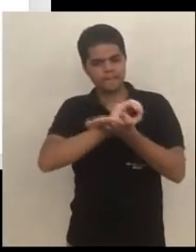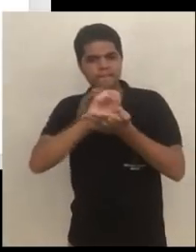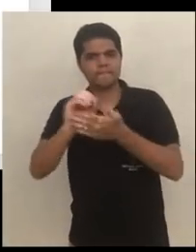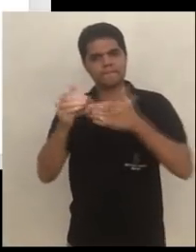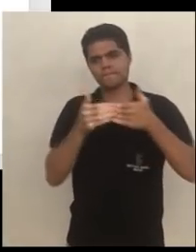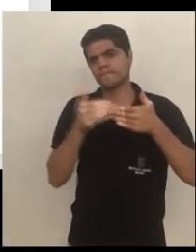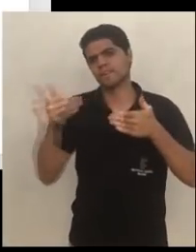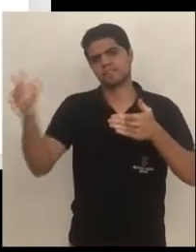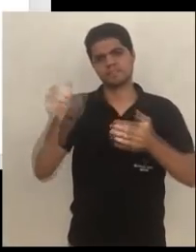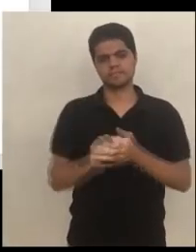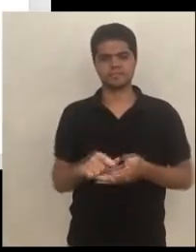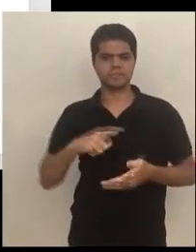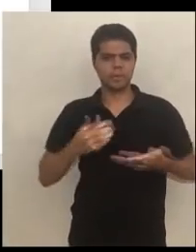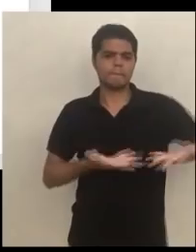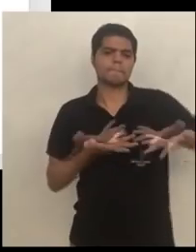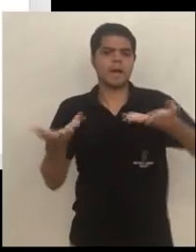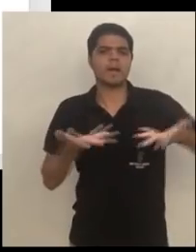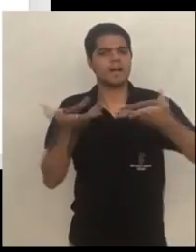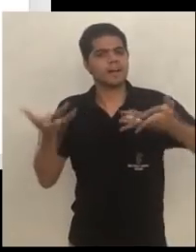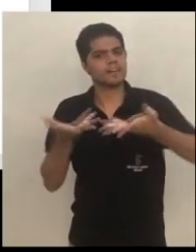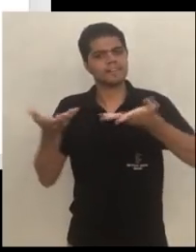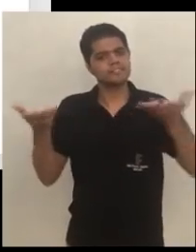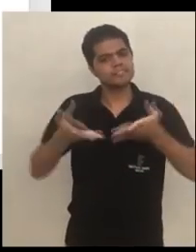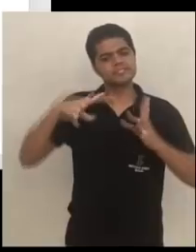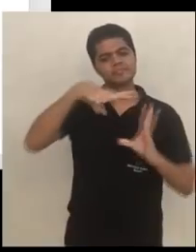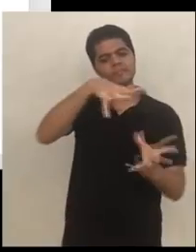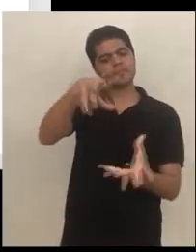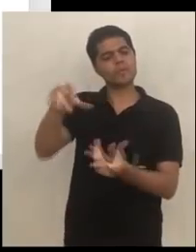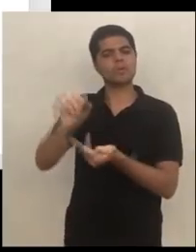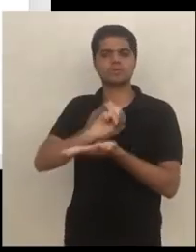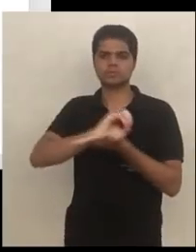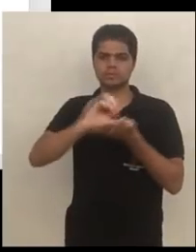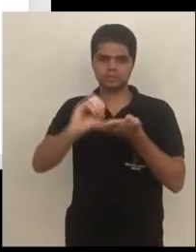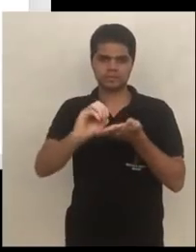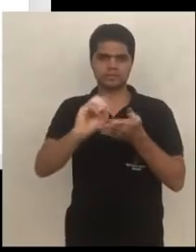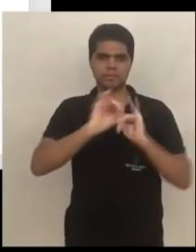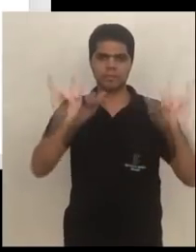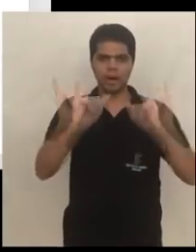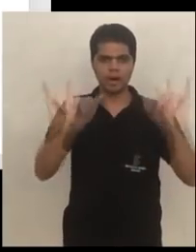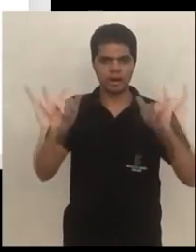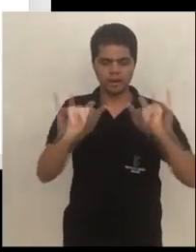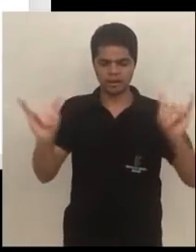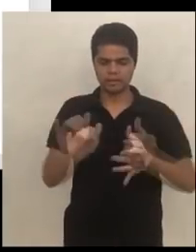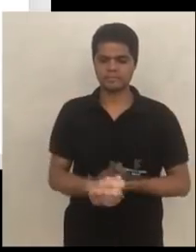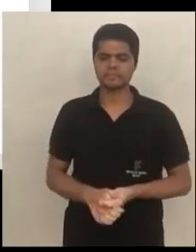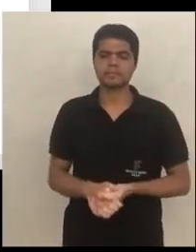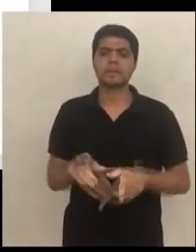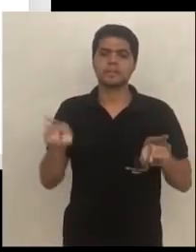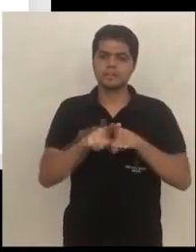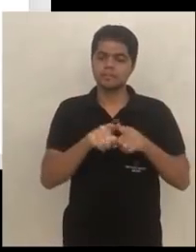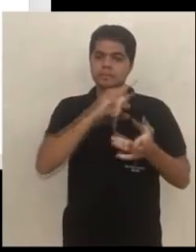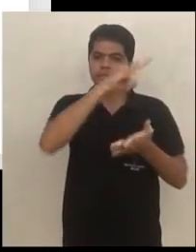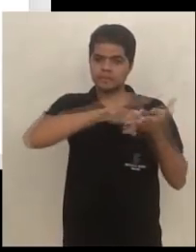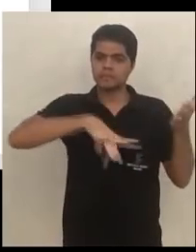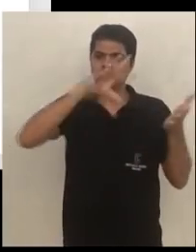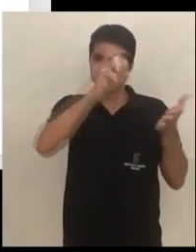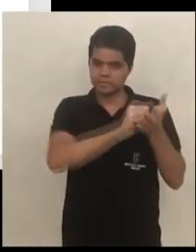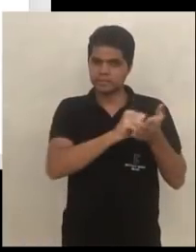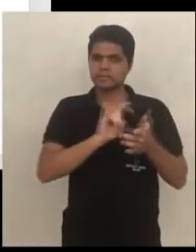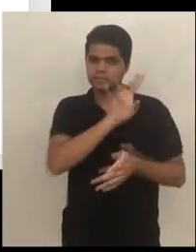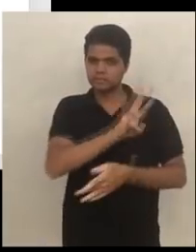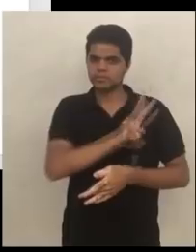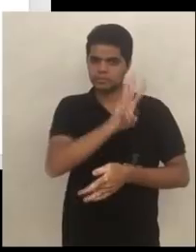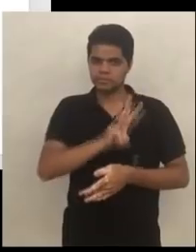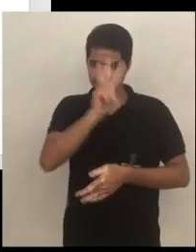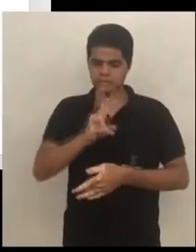orgânico e fazem a promoção desse mundo orgânico. Já falei aqui para vocês do Cadastro Nacional, que está no site da Agricultura,